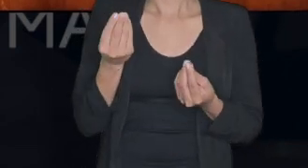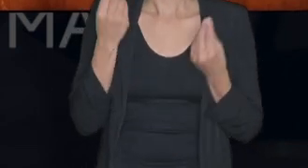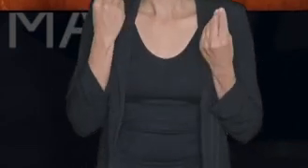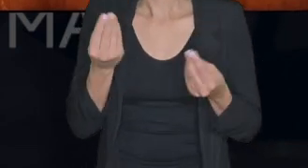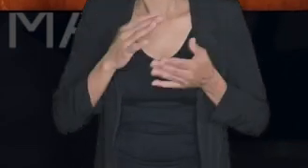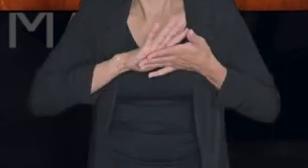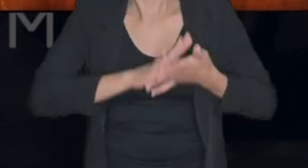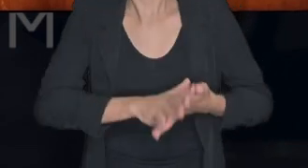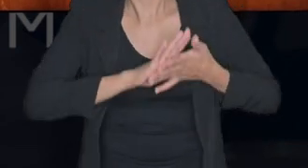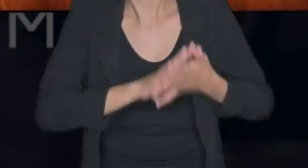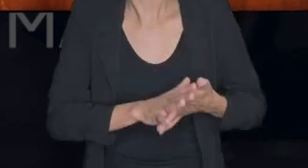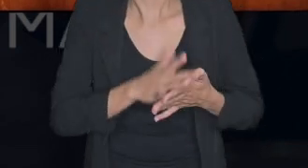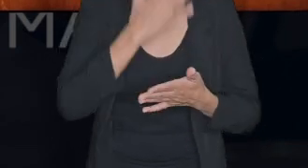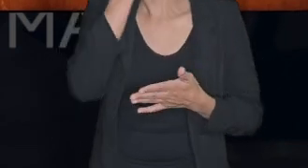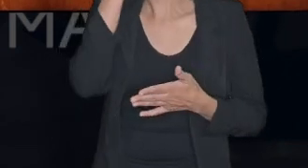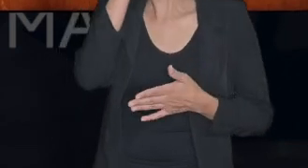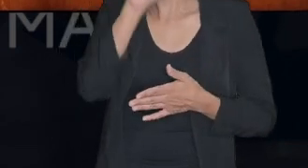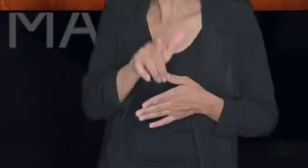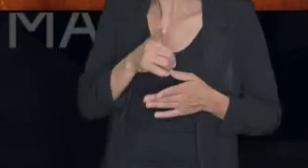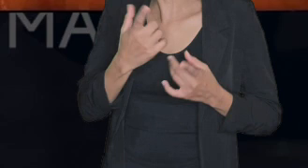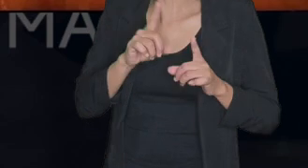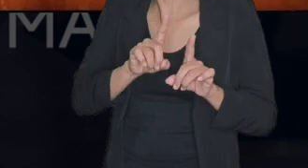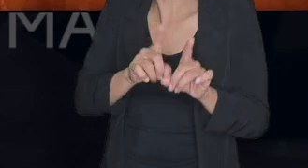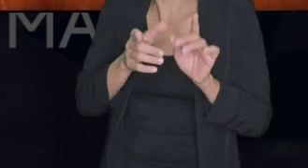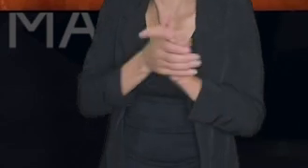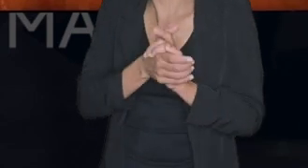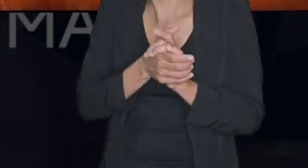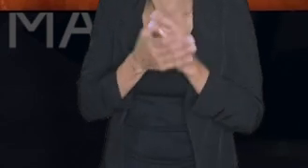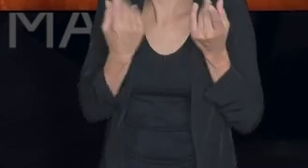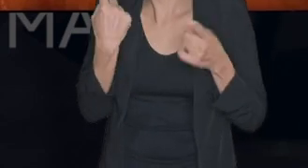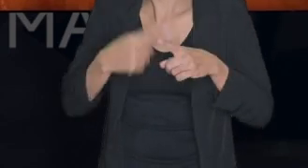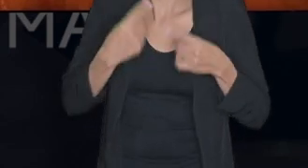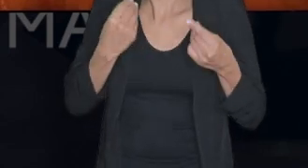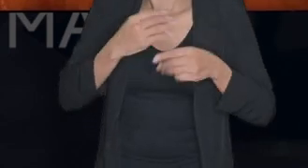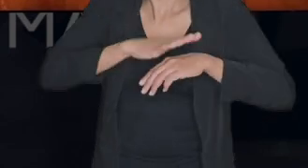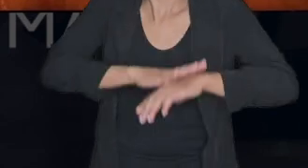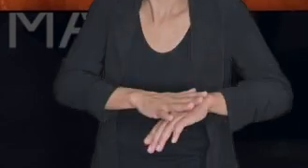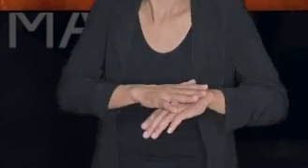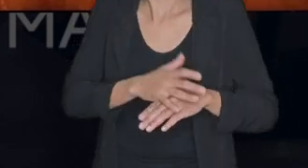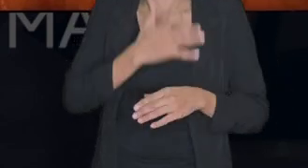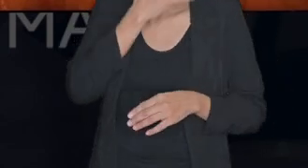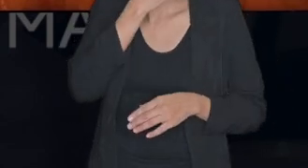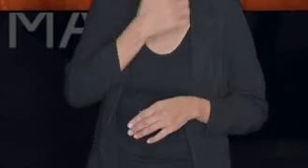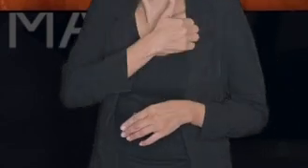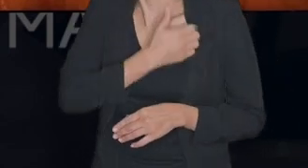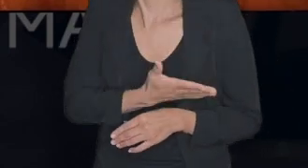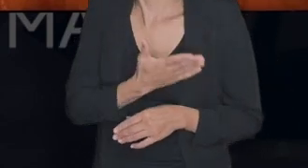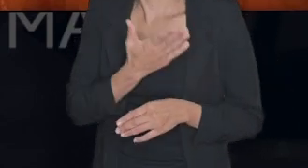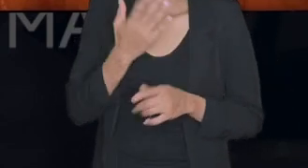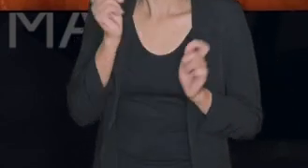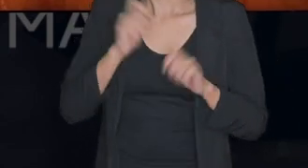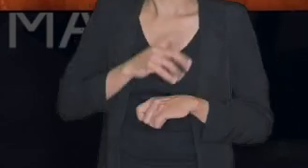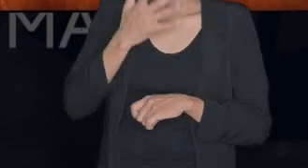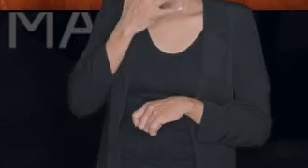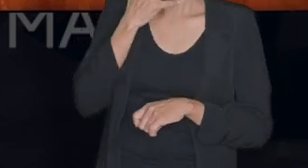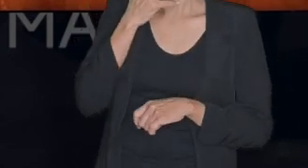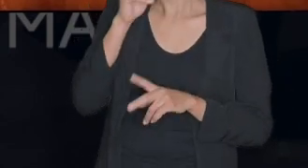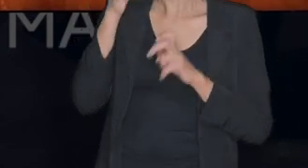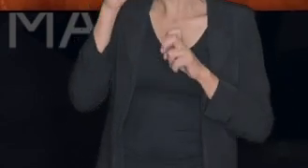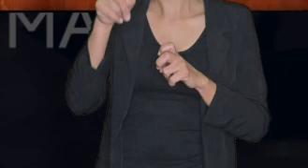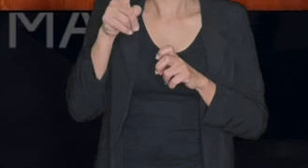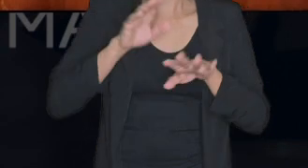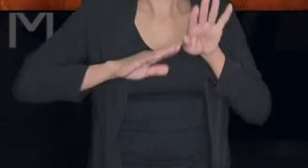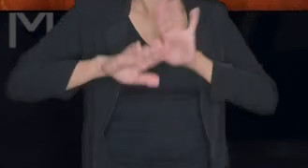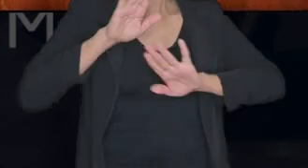companheiro? Aí a gente pode depois verificar se isso é uma cautela do CNJ para evitar abuso